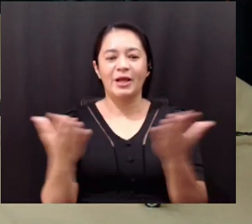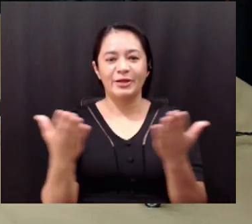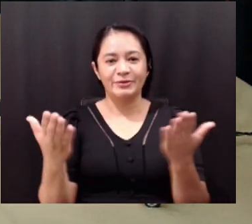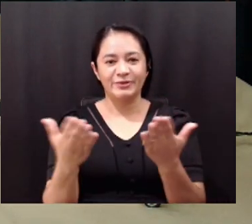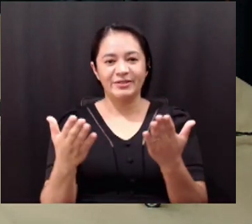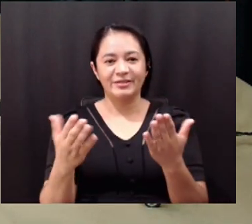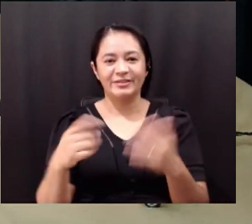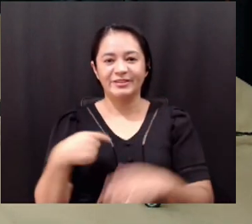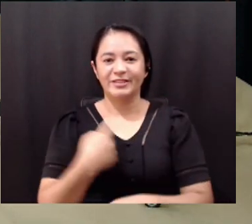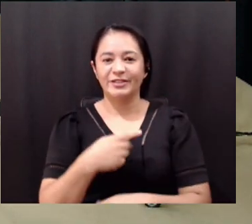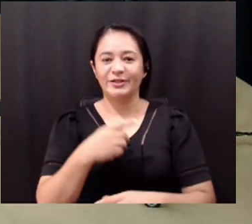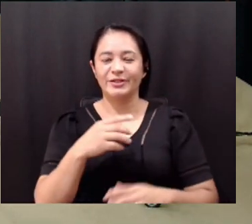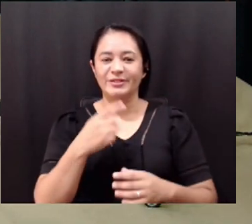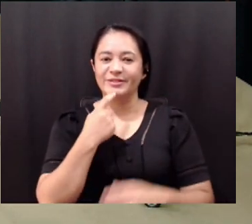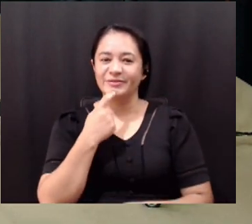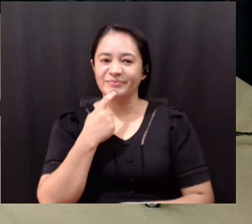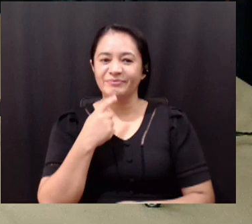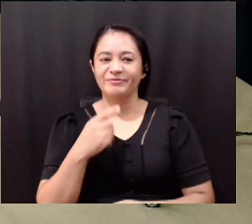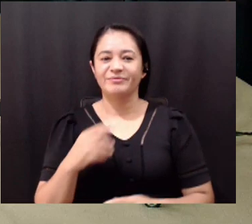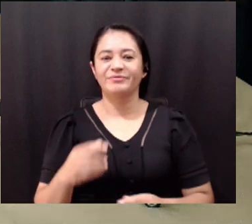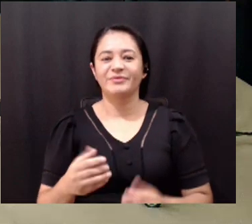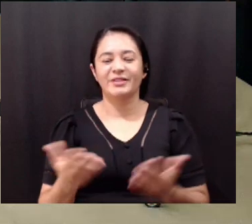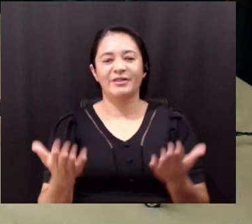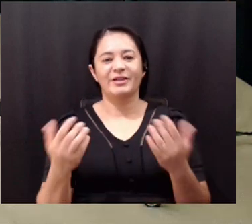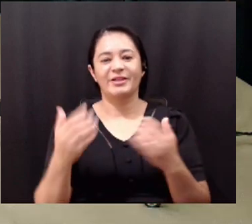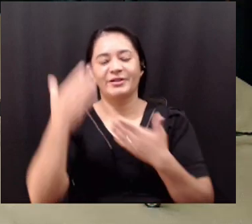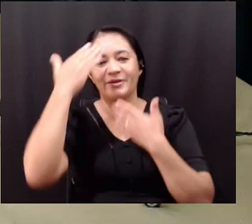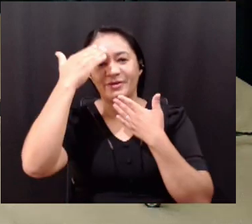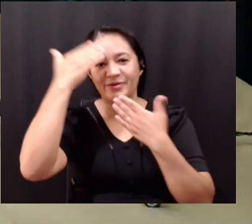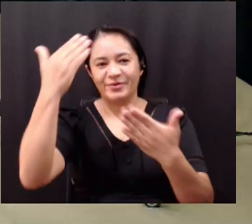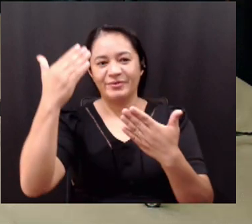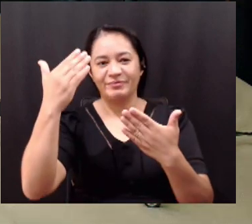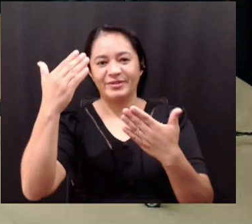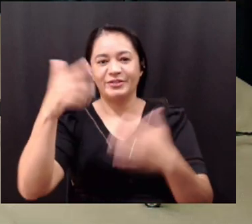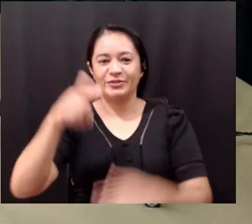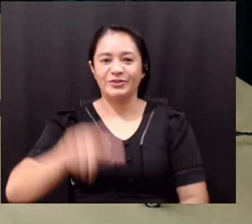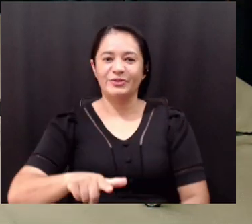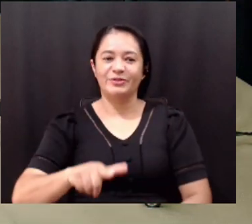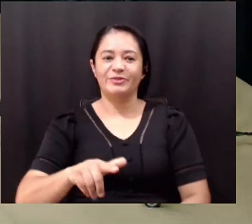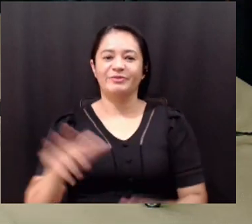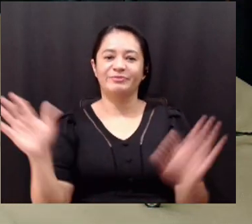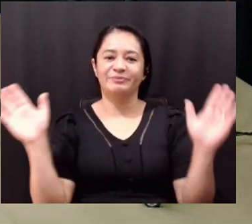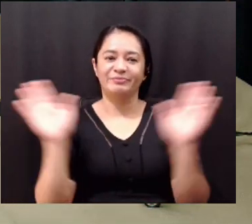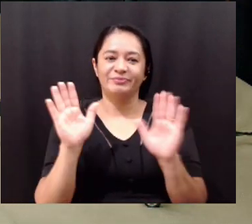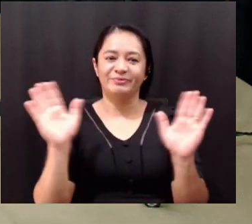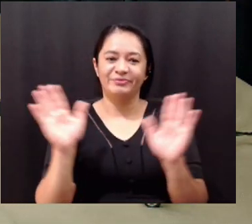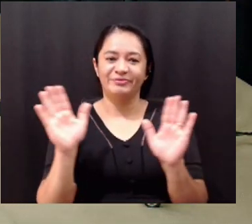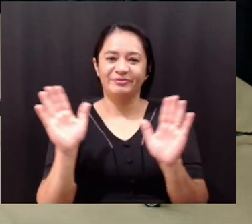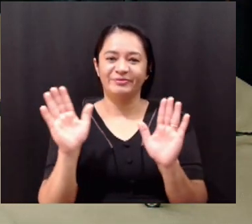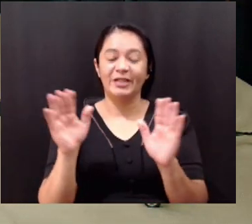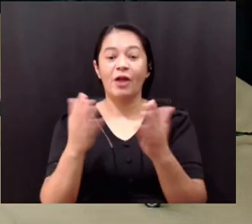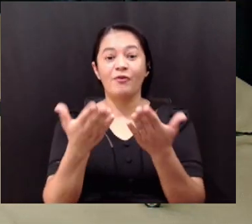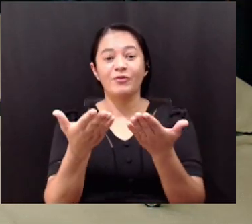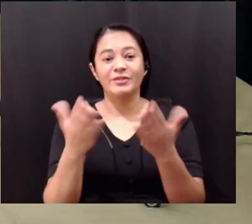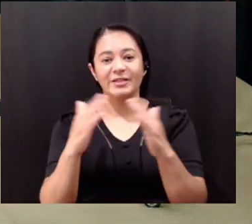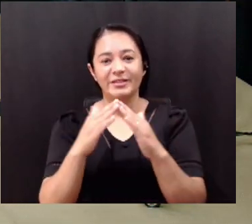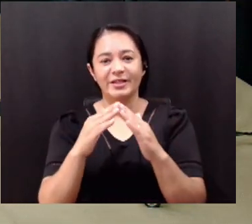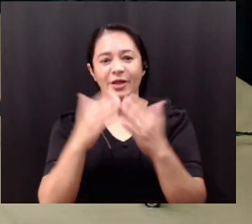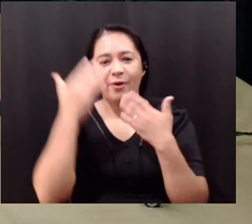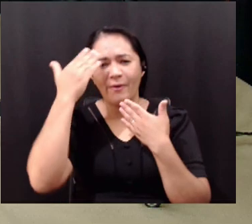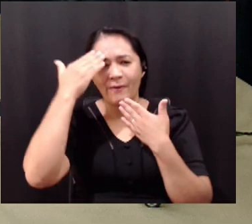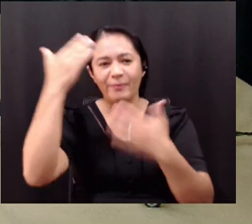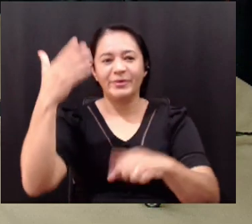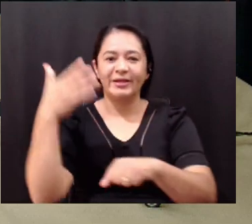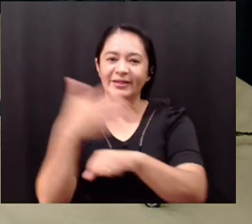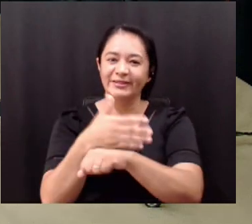metrópole. Contamos com você, obrigada mais uma vez, valeu meninas, valeu você aí de casa, obrigada pela sua participação, viu, telespectador?